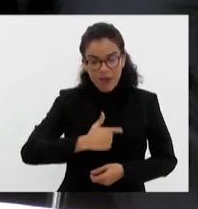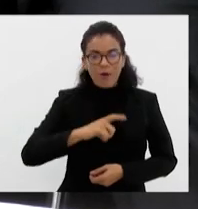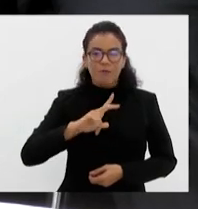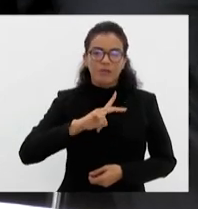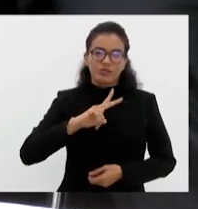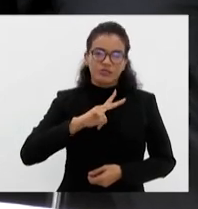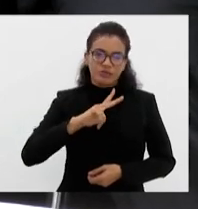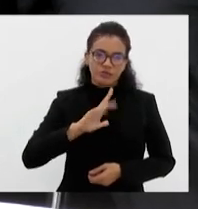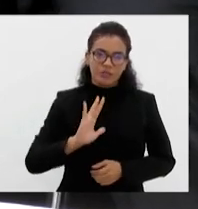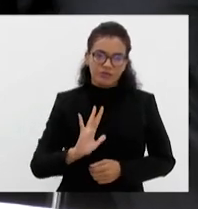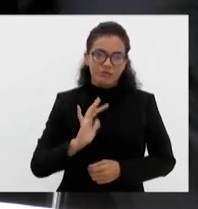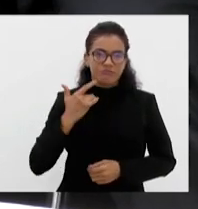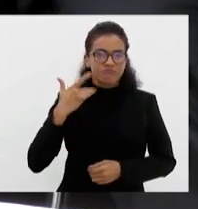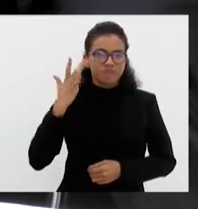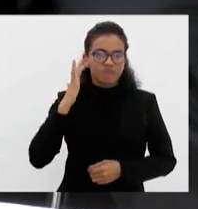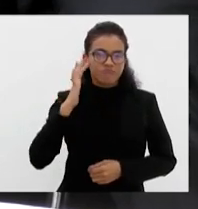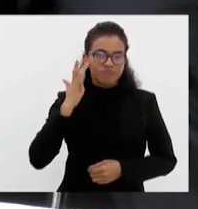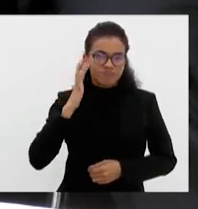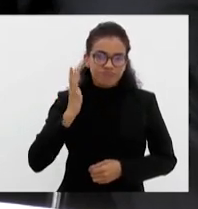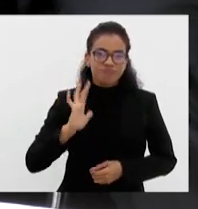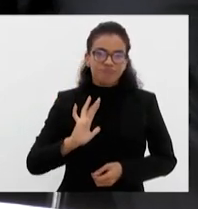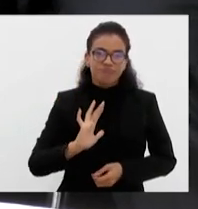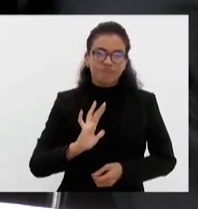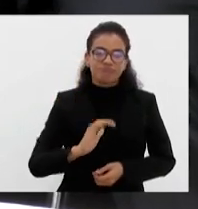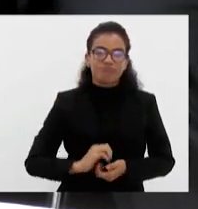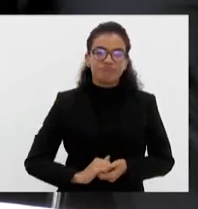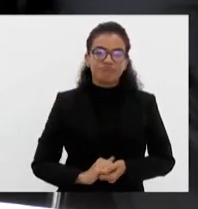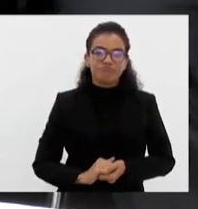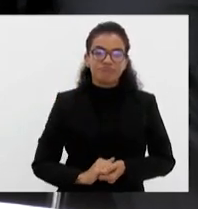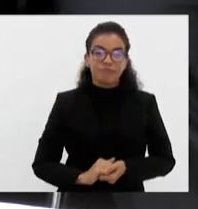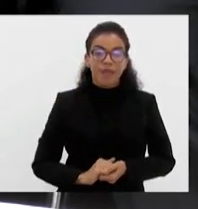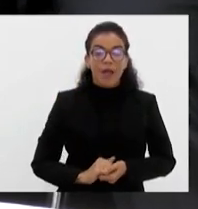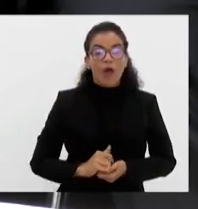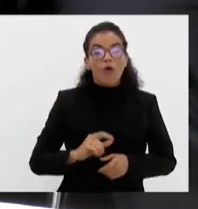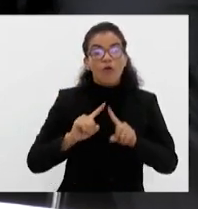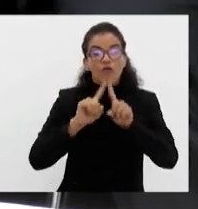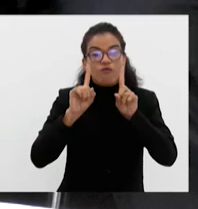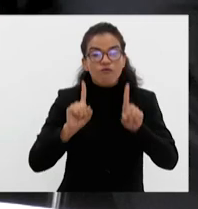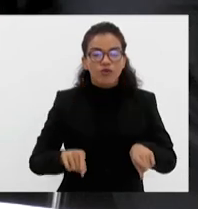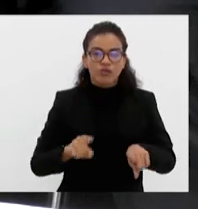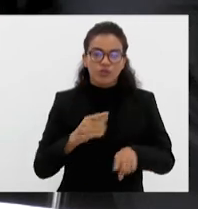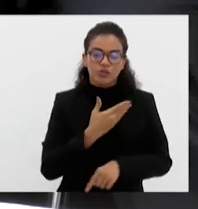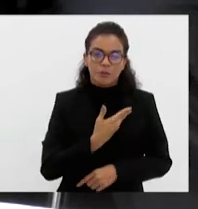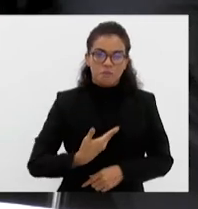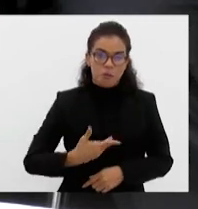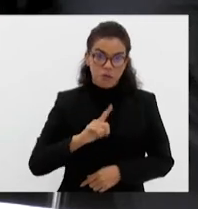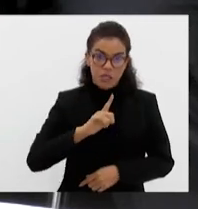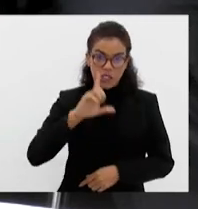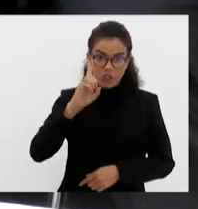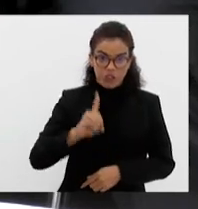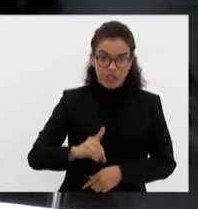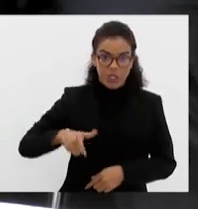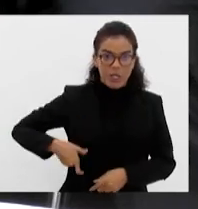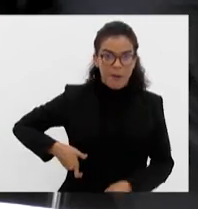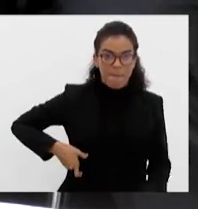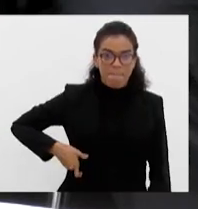acho que o agente público que tem direito ao porte de